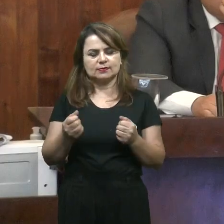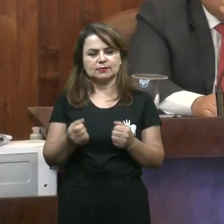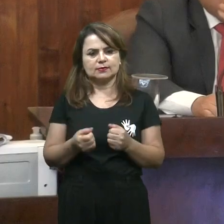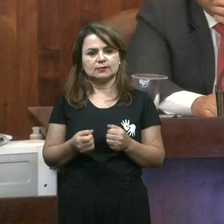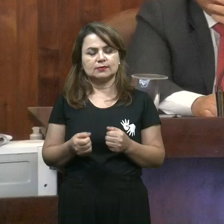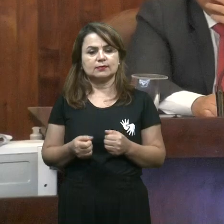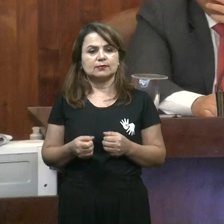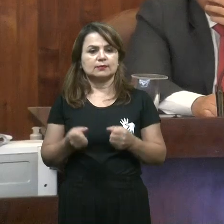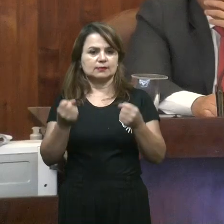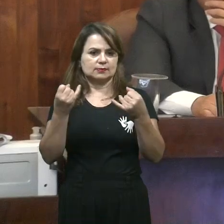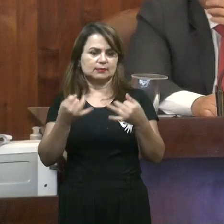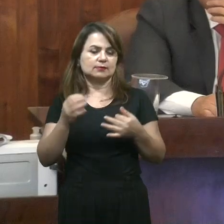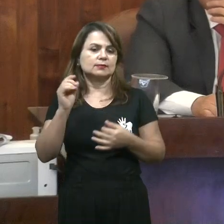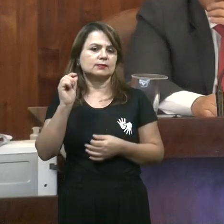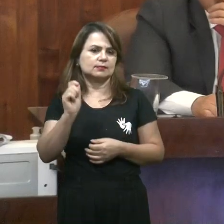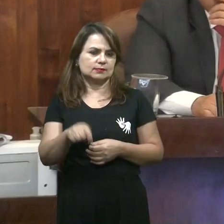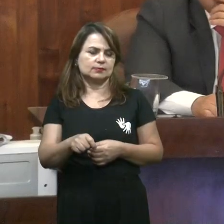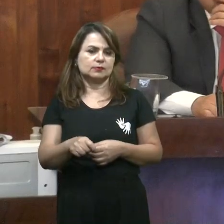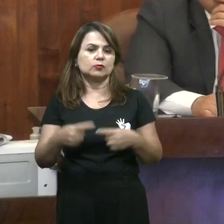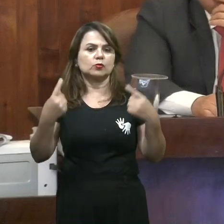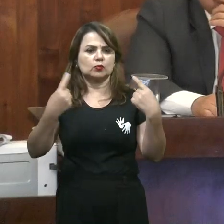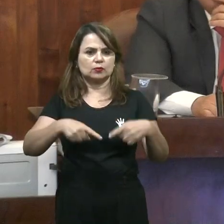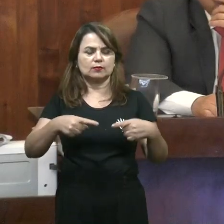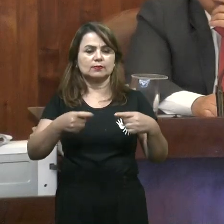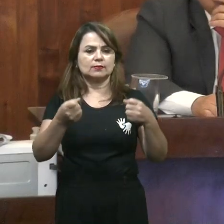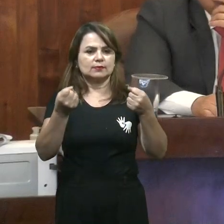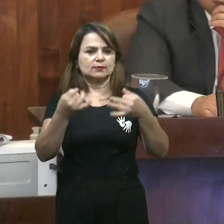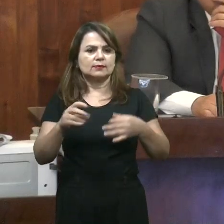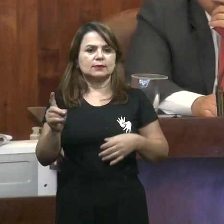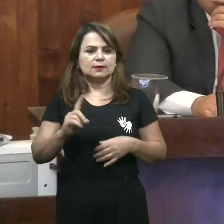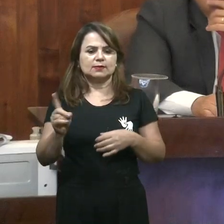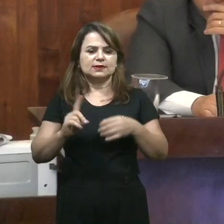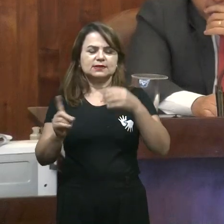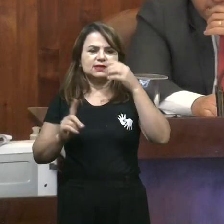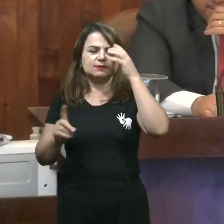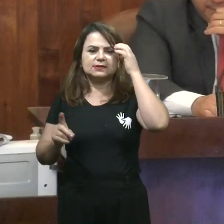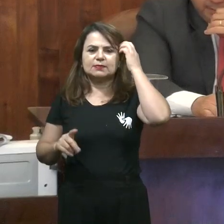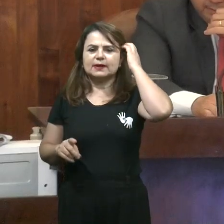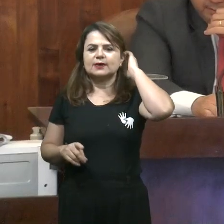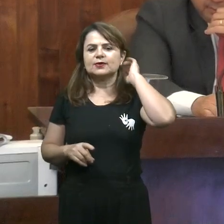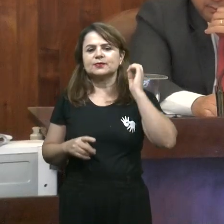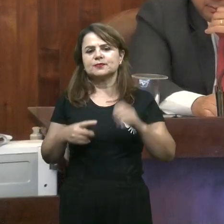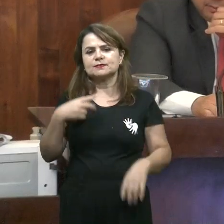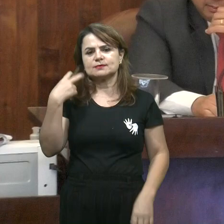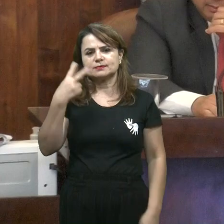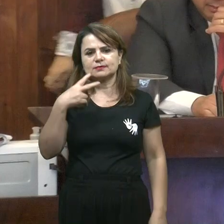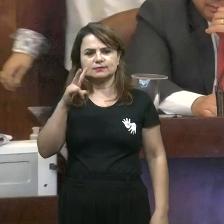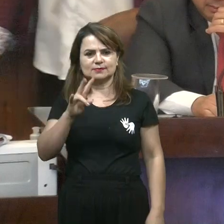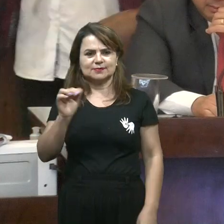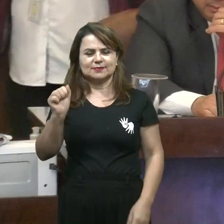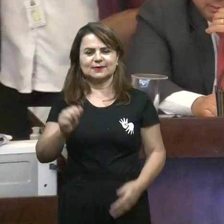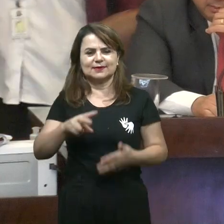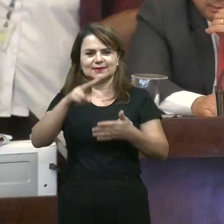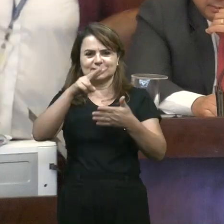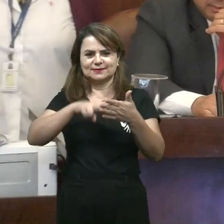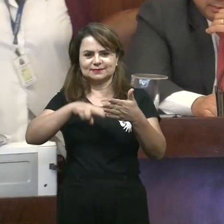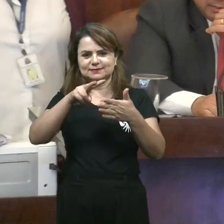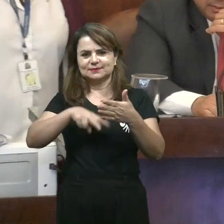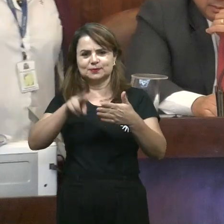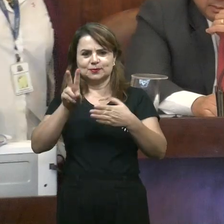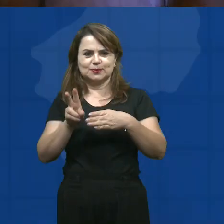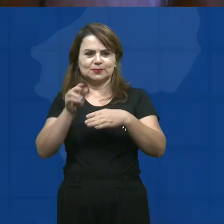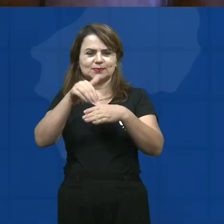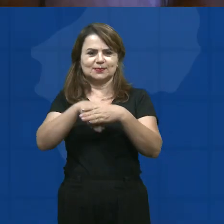sim, aqueles que forem contrários responderão não. A vereadora Vânia Ramos dará início à votação.